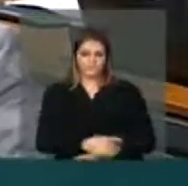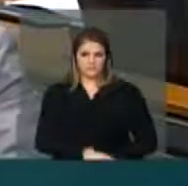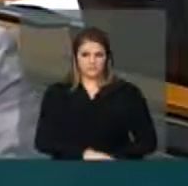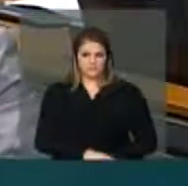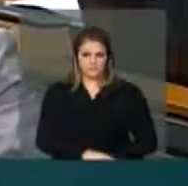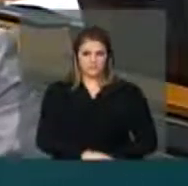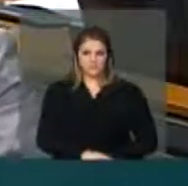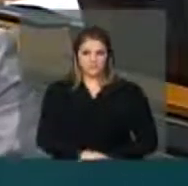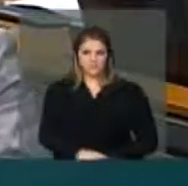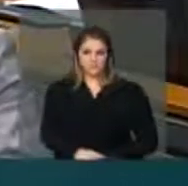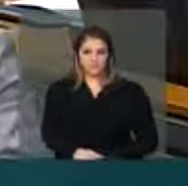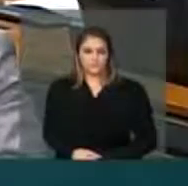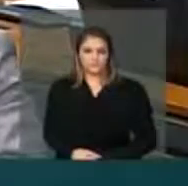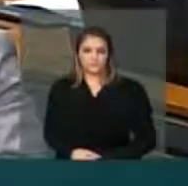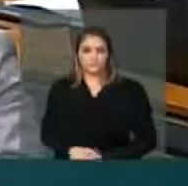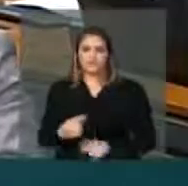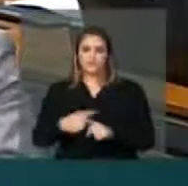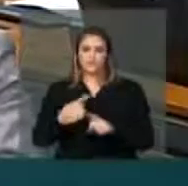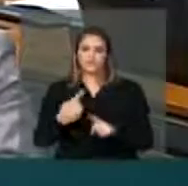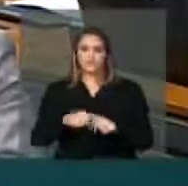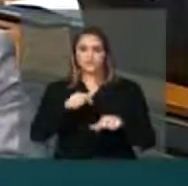aqui